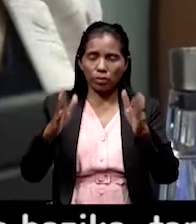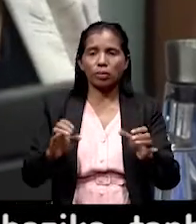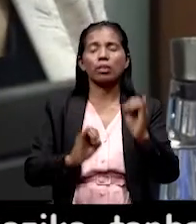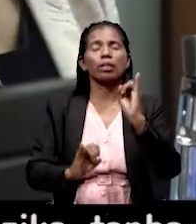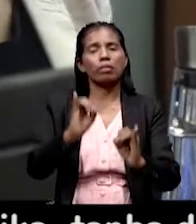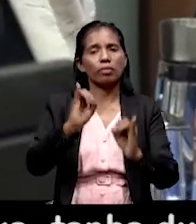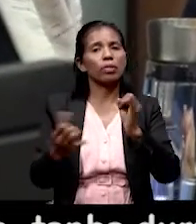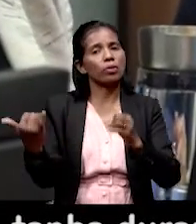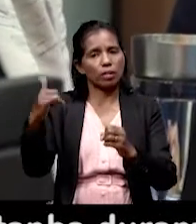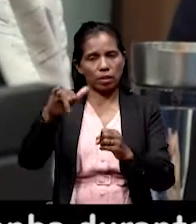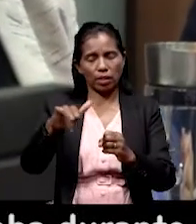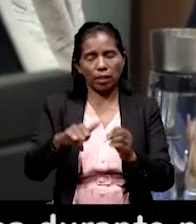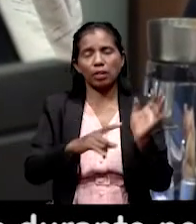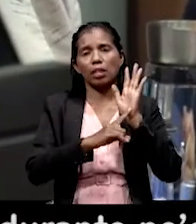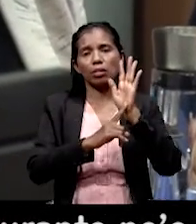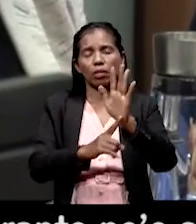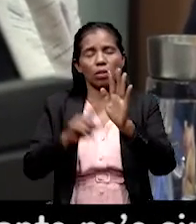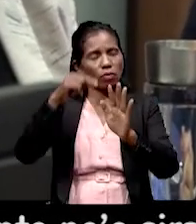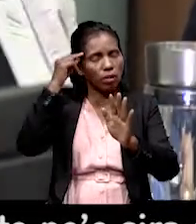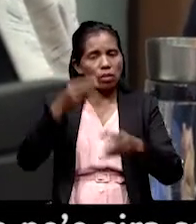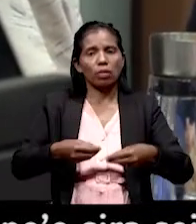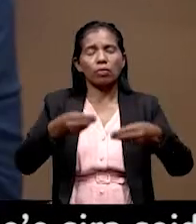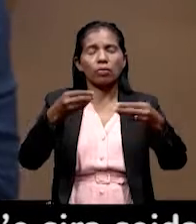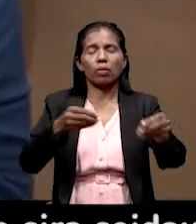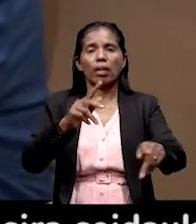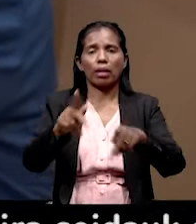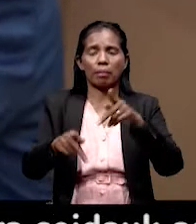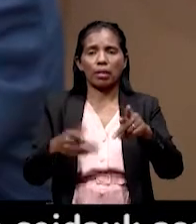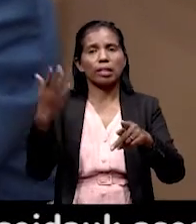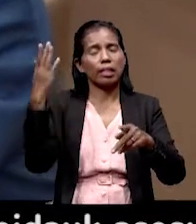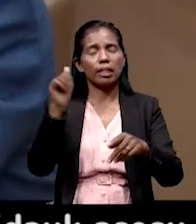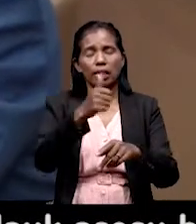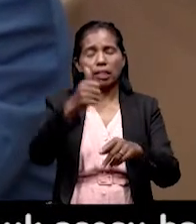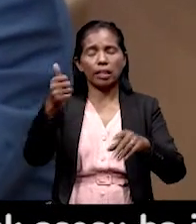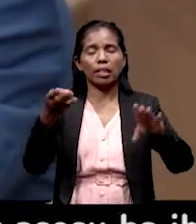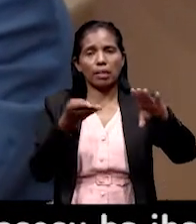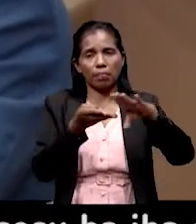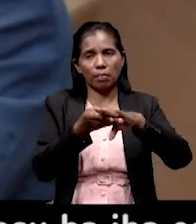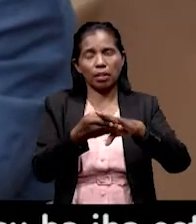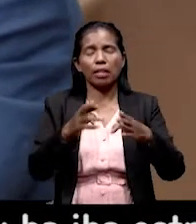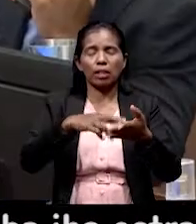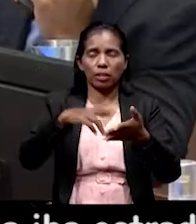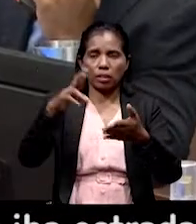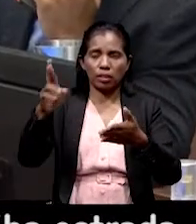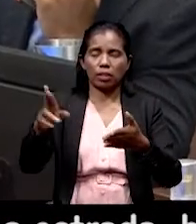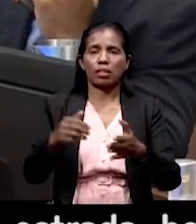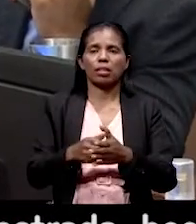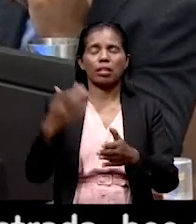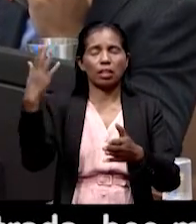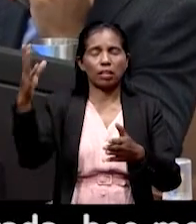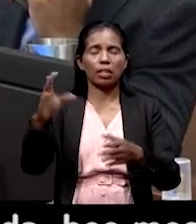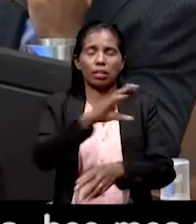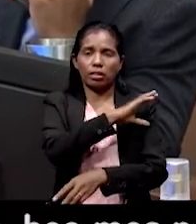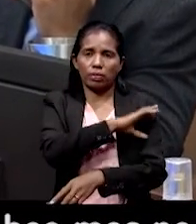no governo se transfere direta para cada conta bancária NEBE registrar o rela e o regime contributivo e a segurança